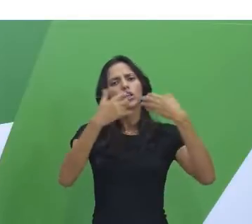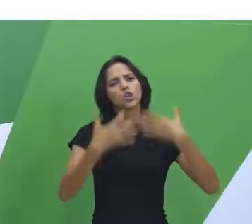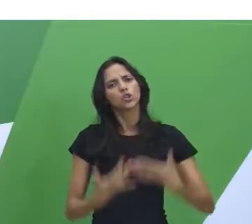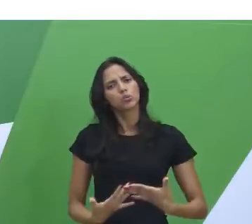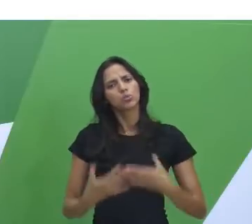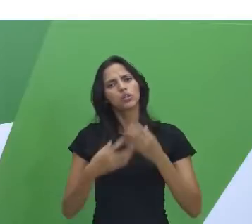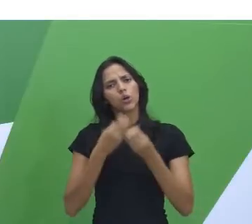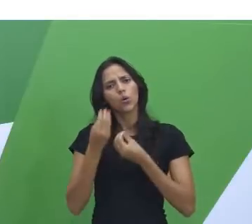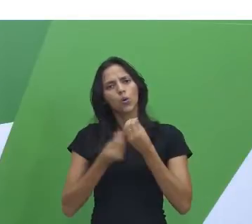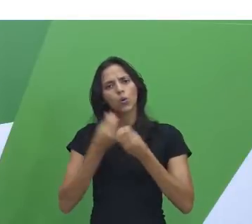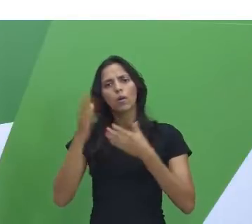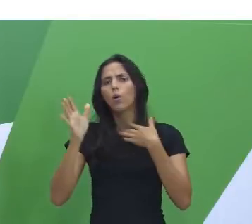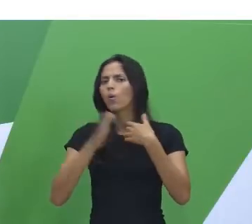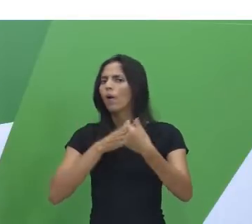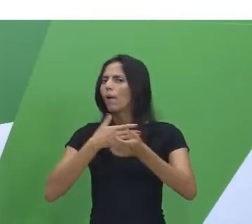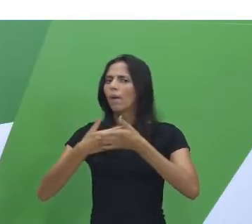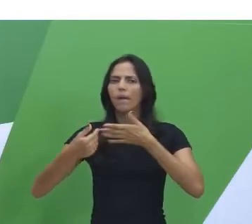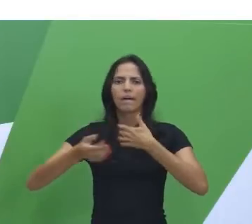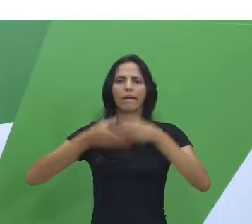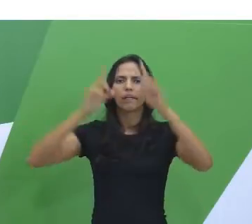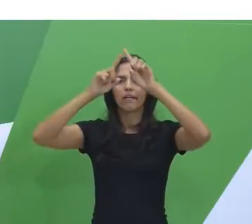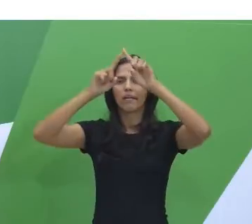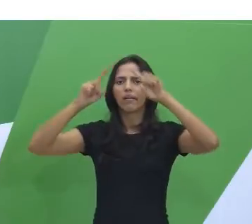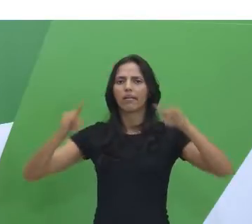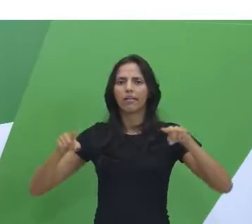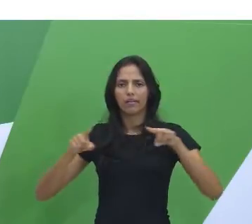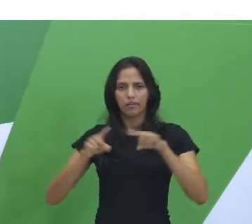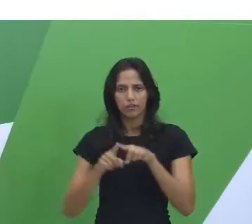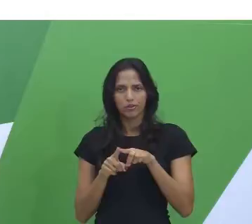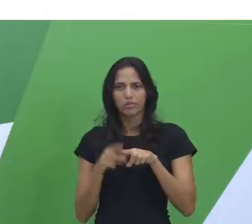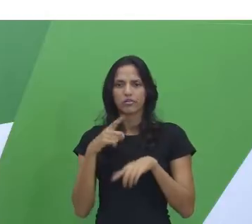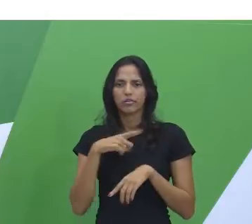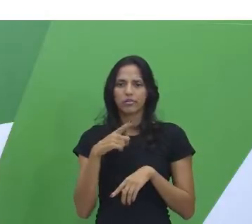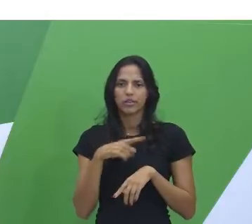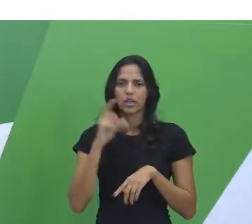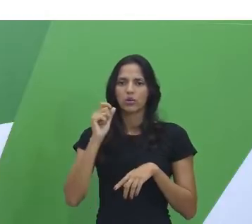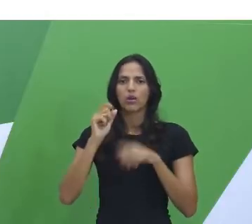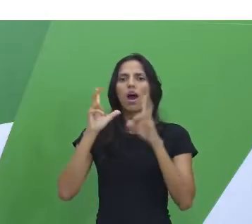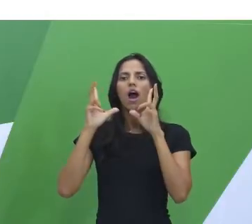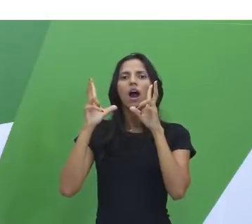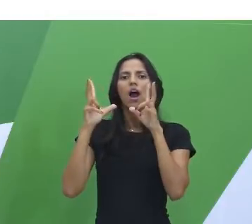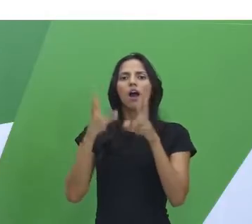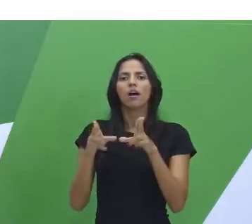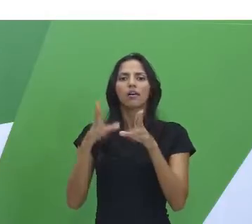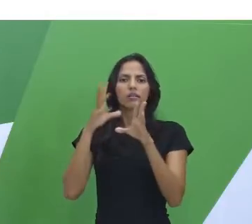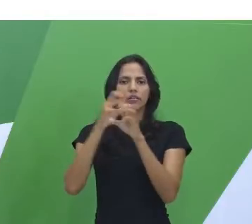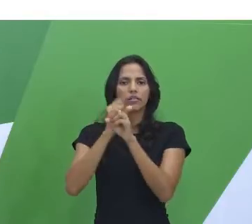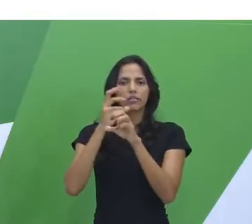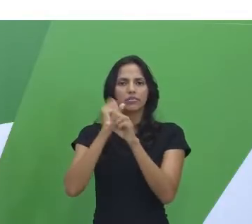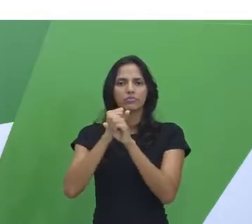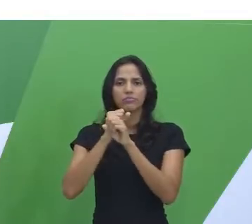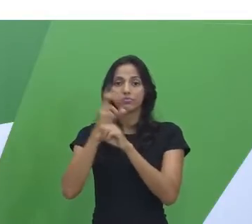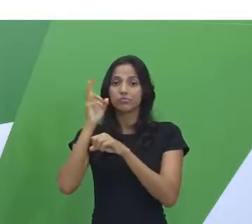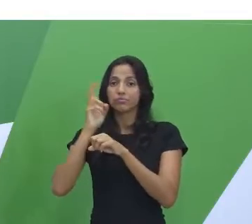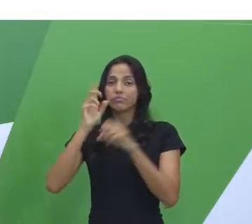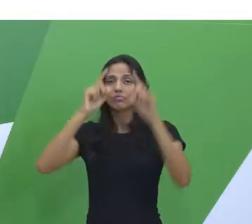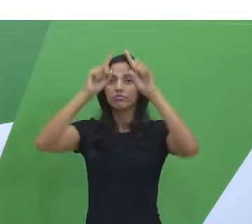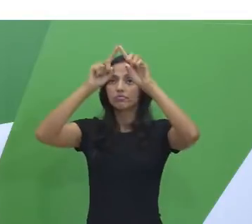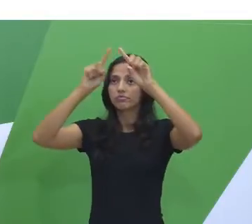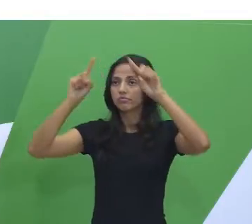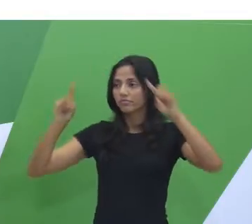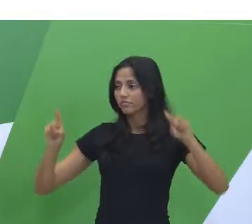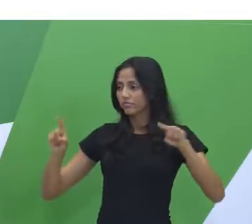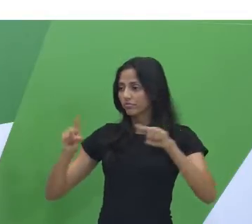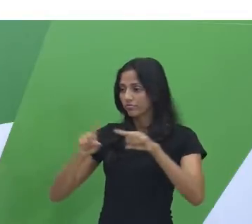Em qualquer triângulo, o quadrado da medida de um lado é igual à soma dos quadrados das medidas dos outros